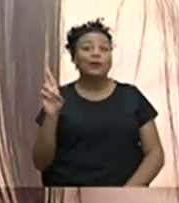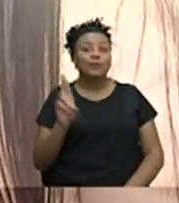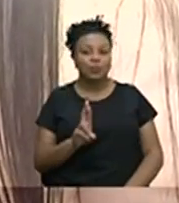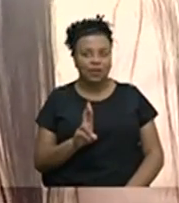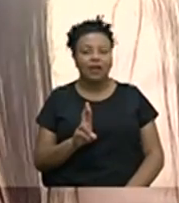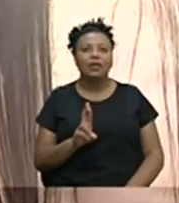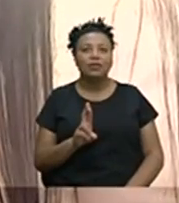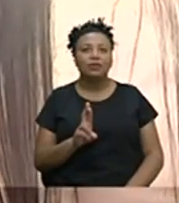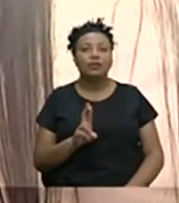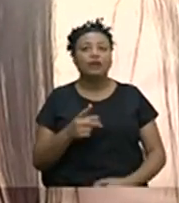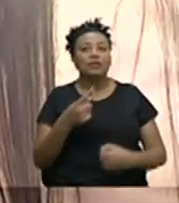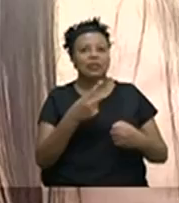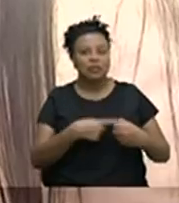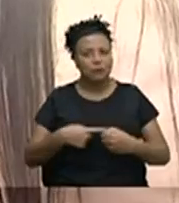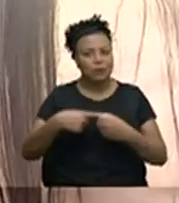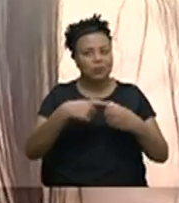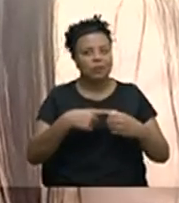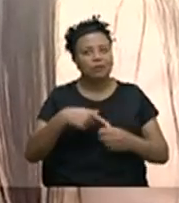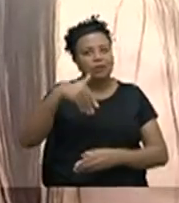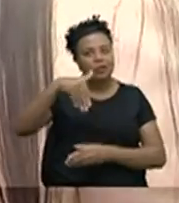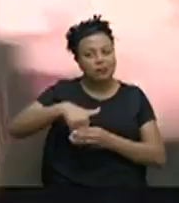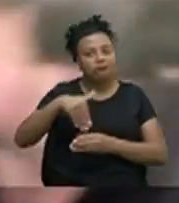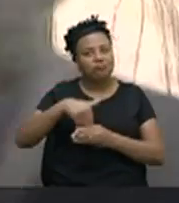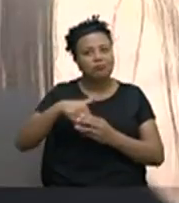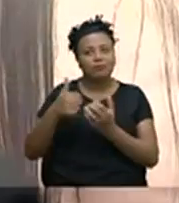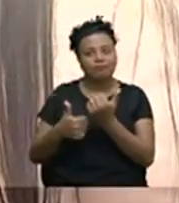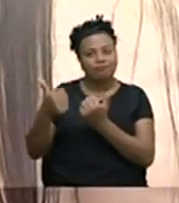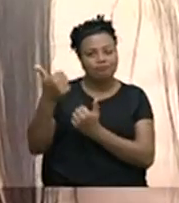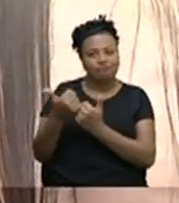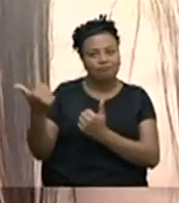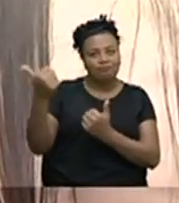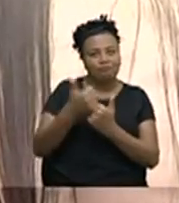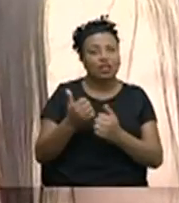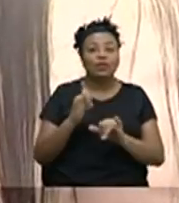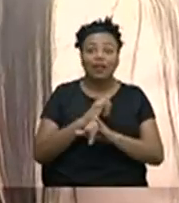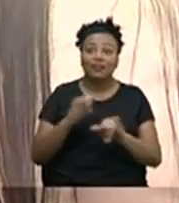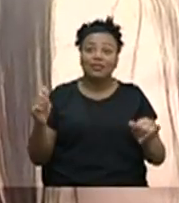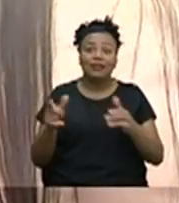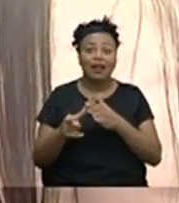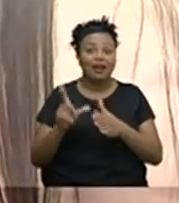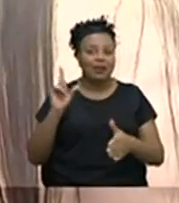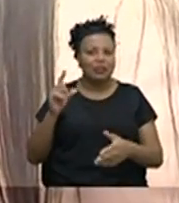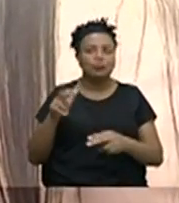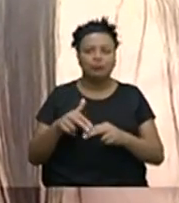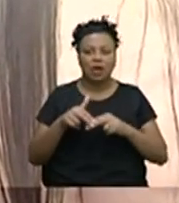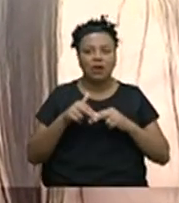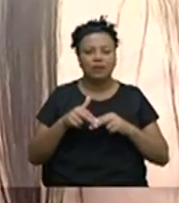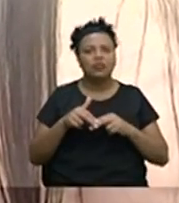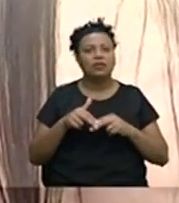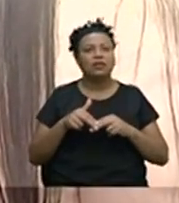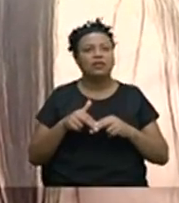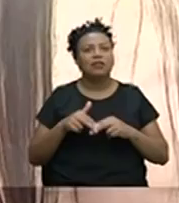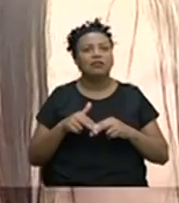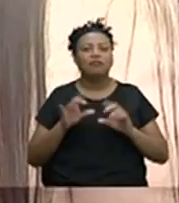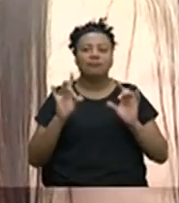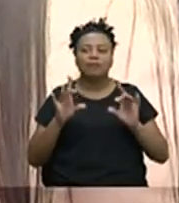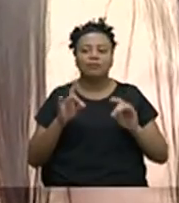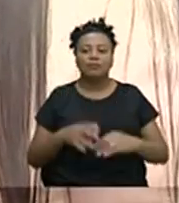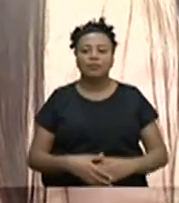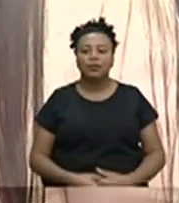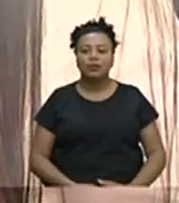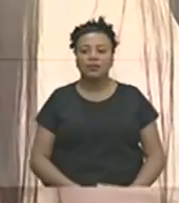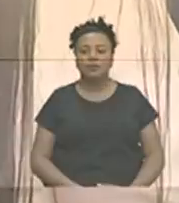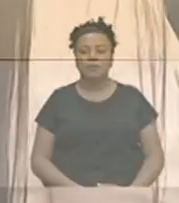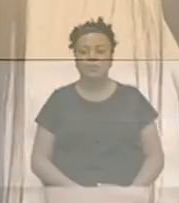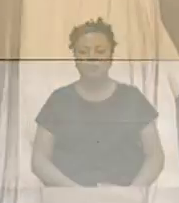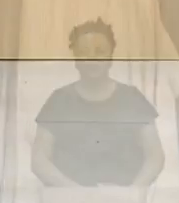desses, dos municípios das eleições suplementares. Nós vamos proclamar antes, até em razão da peculiaridade. Presidente, tem uma